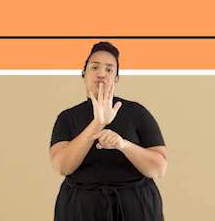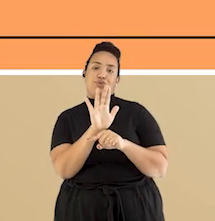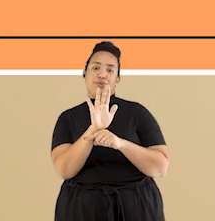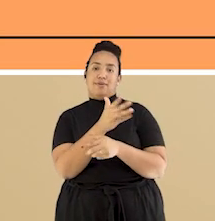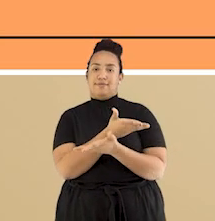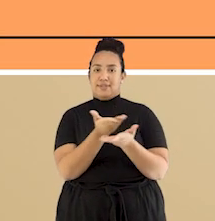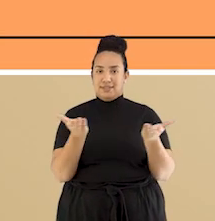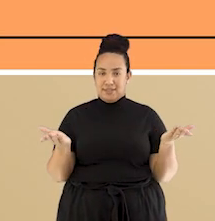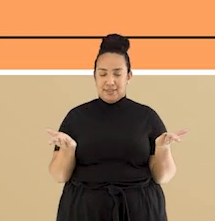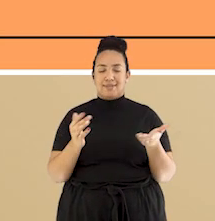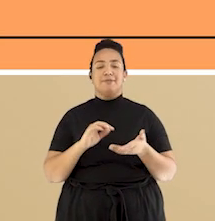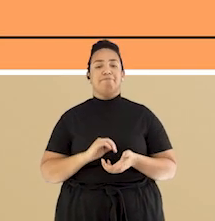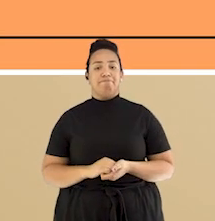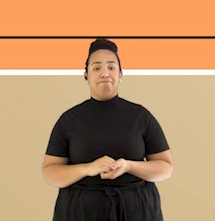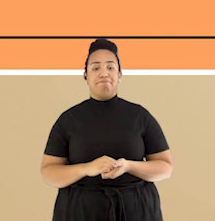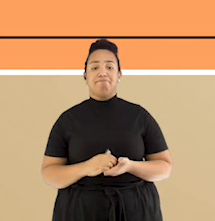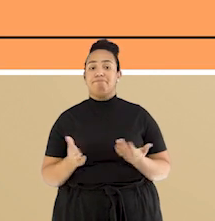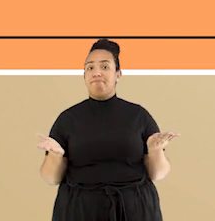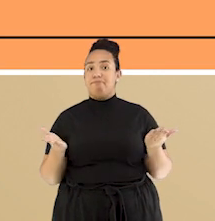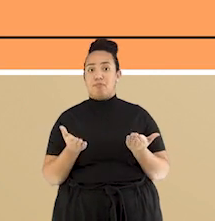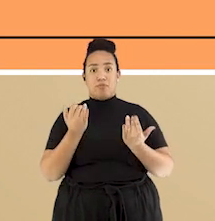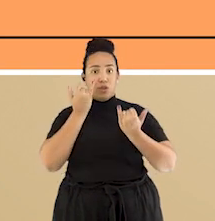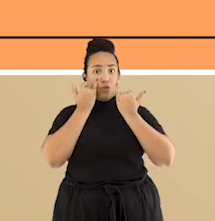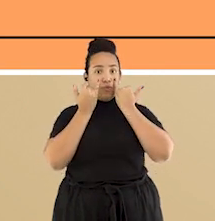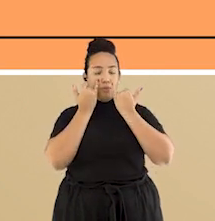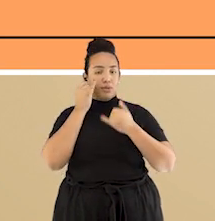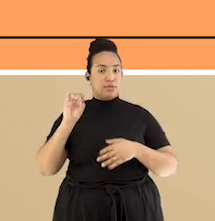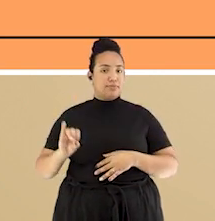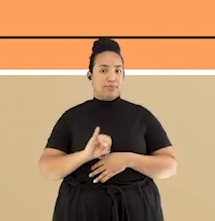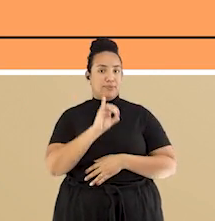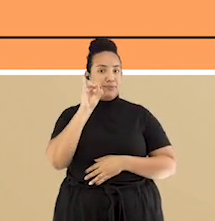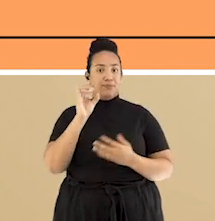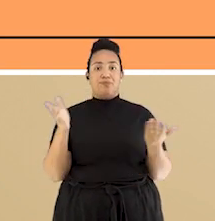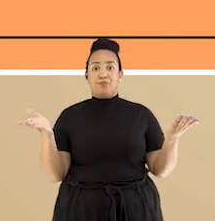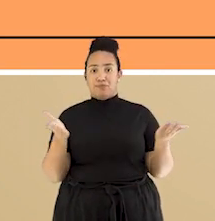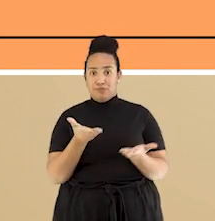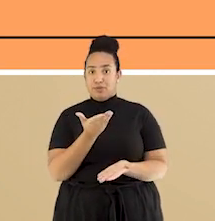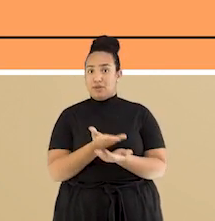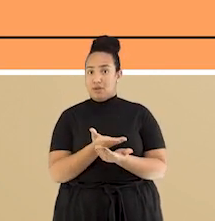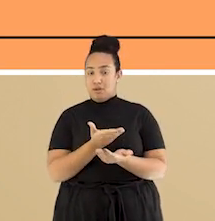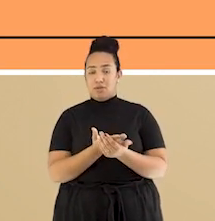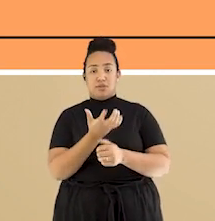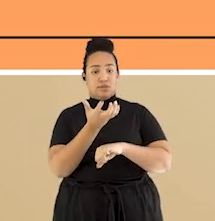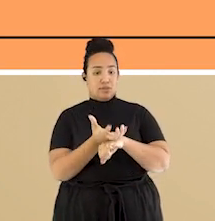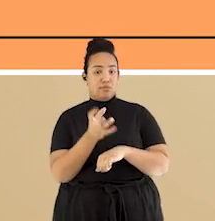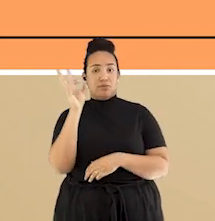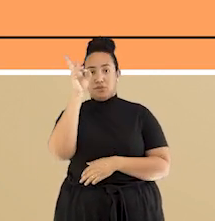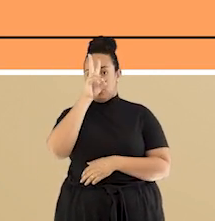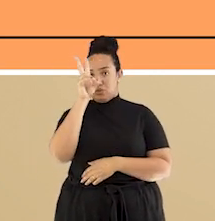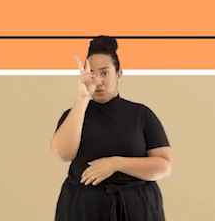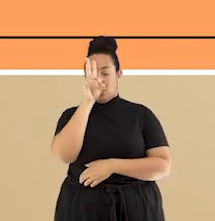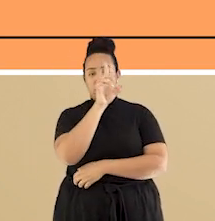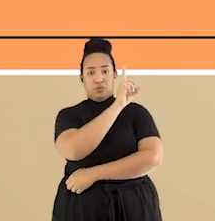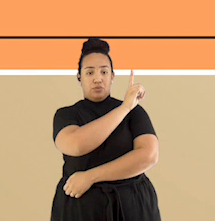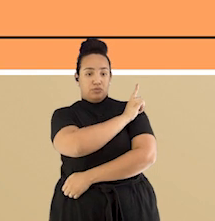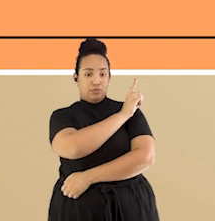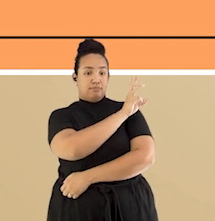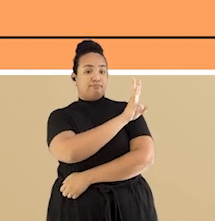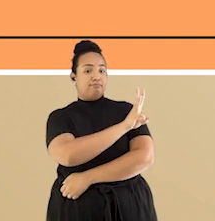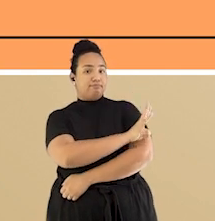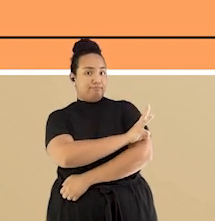vou deixar algumas informações para vocês. Essa aula é de História e é para os estudantes do 1º ao 3º ano do